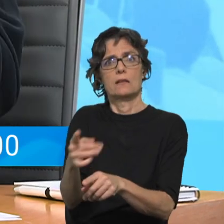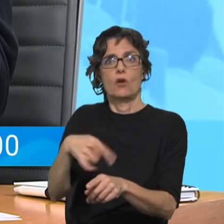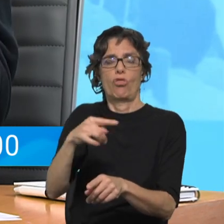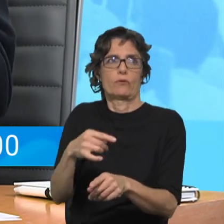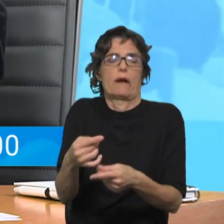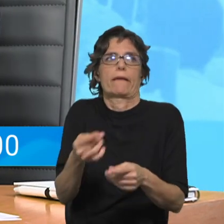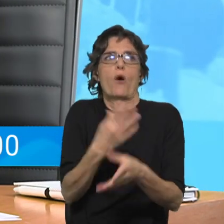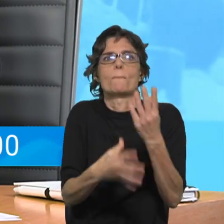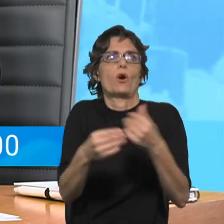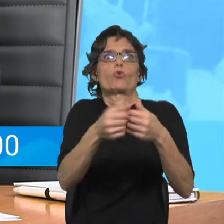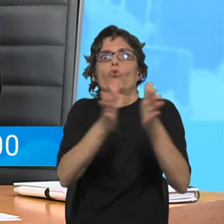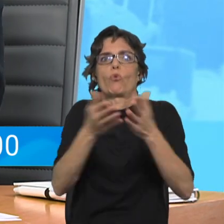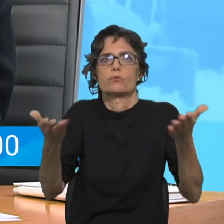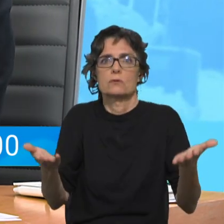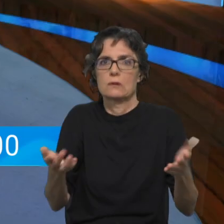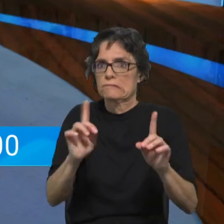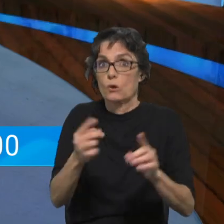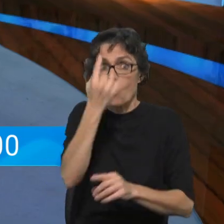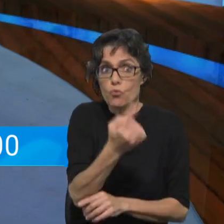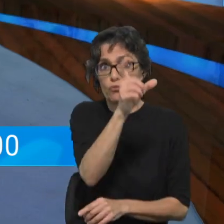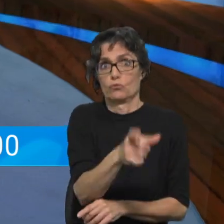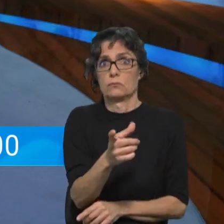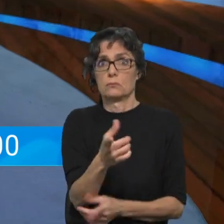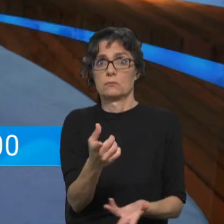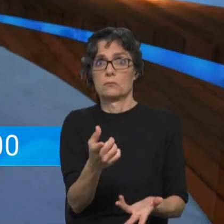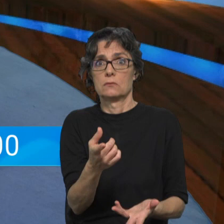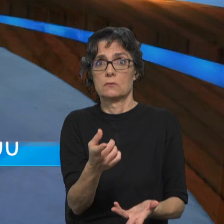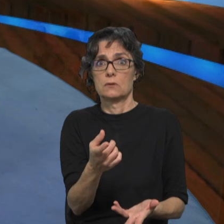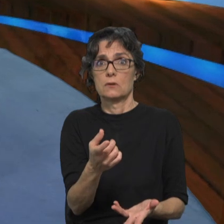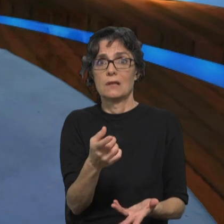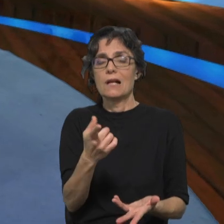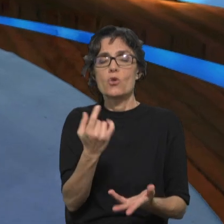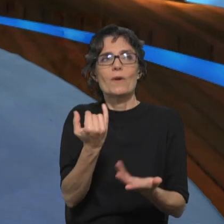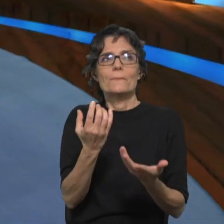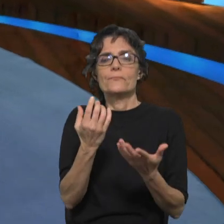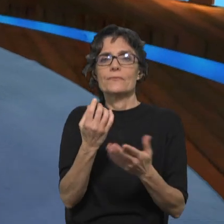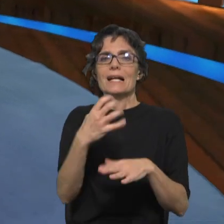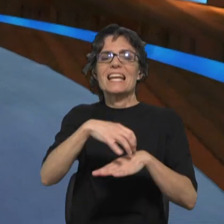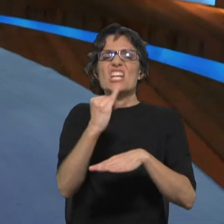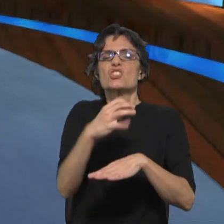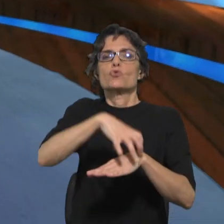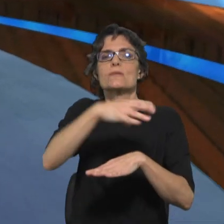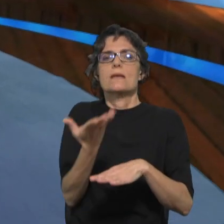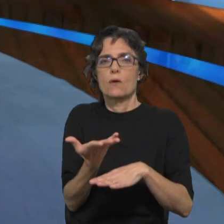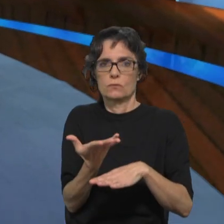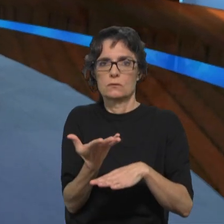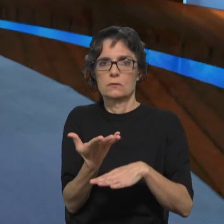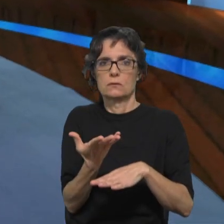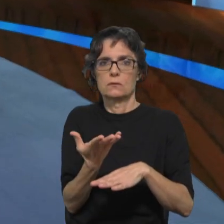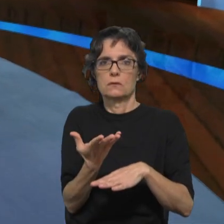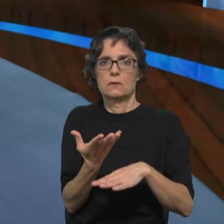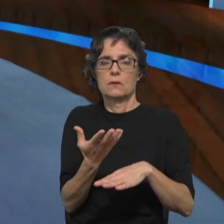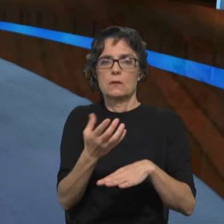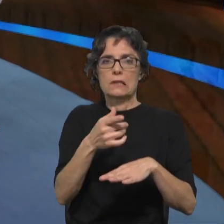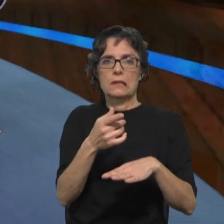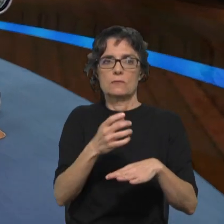parte pelo todo, não são todos os advogados. Por isso, não é a instituição, nós não podemos pôr a instituição em